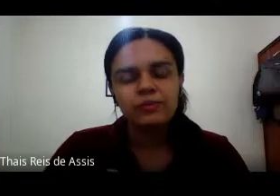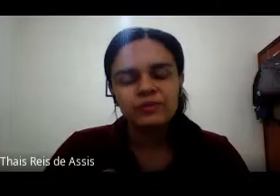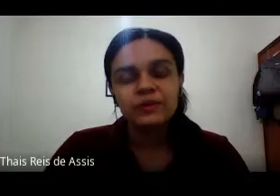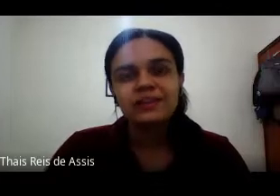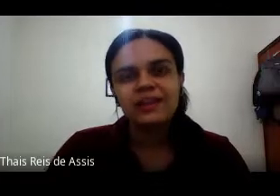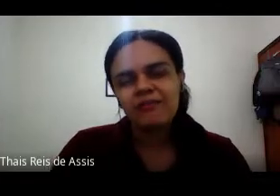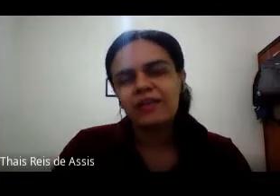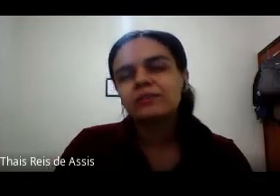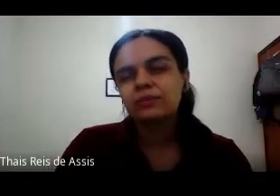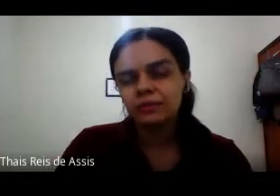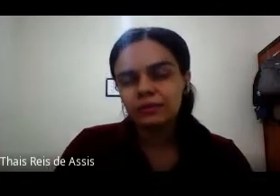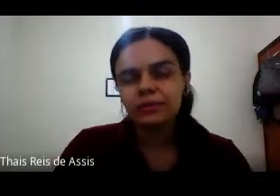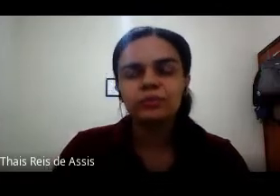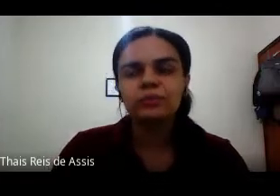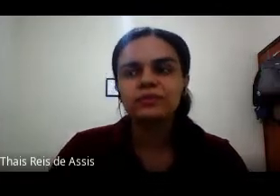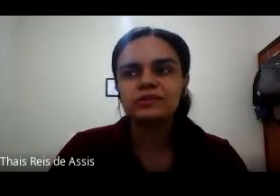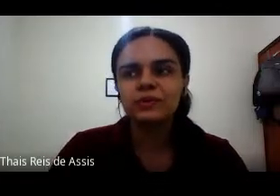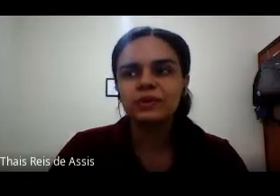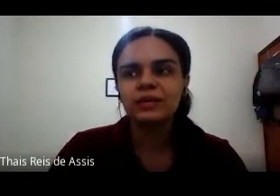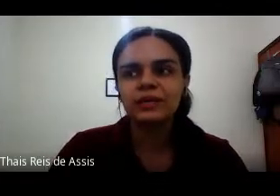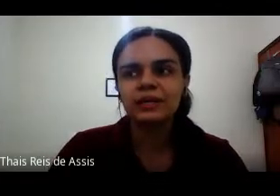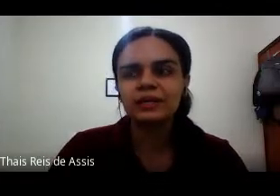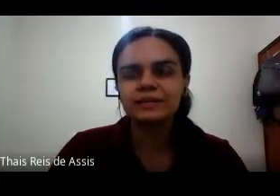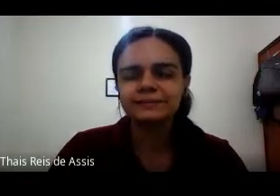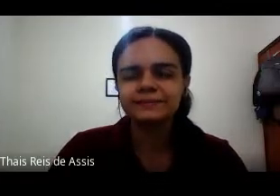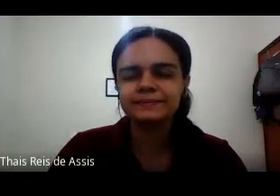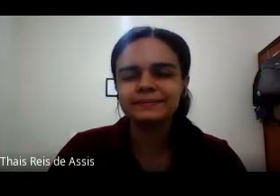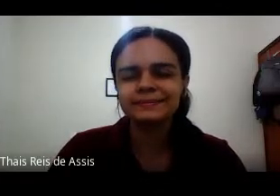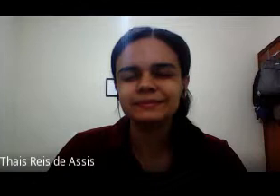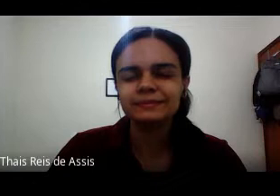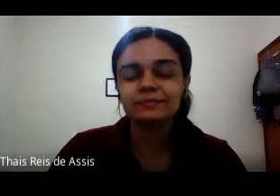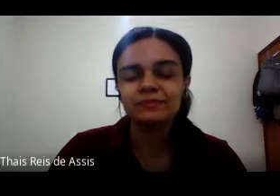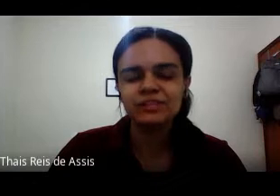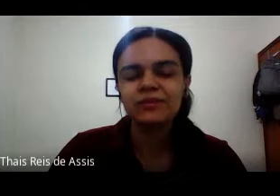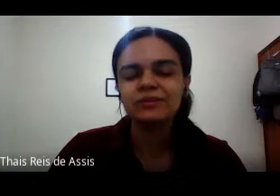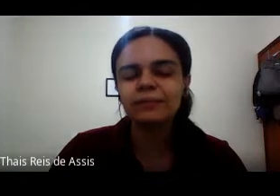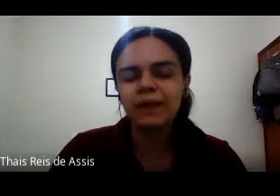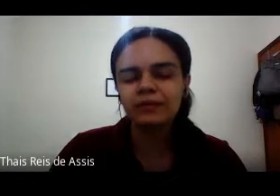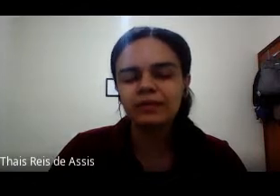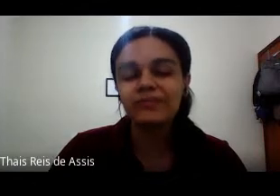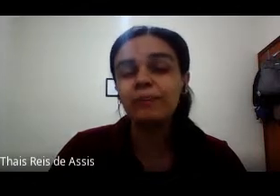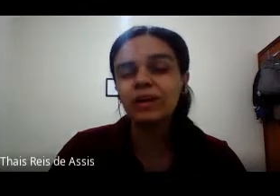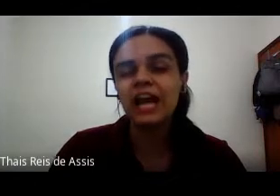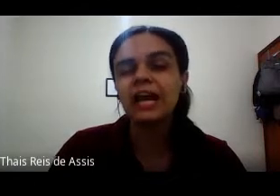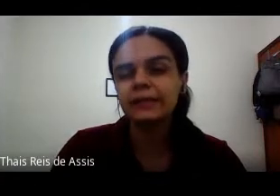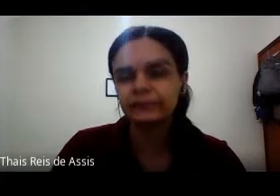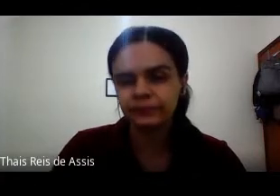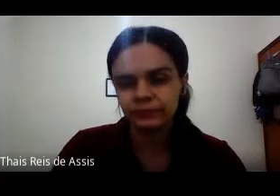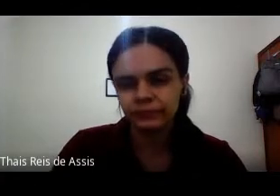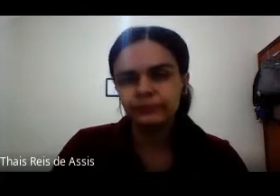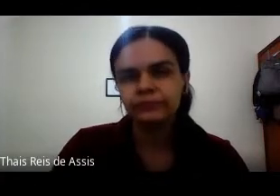o professor que tem afeto e o professor que... A gente está faltando a palavra. Que vai um pouquinho